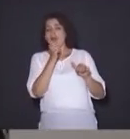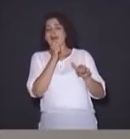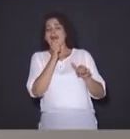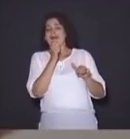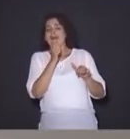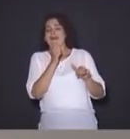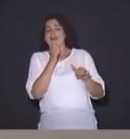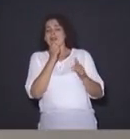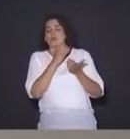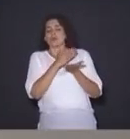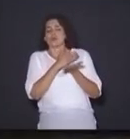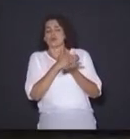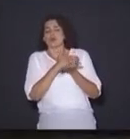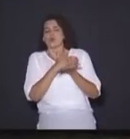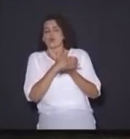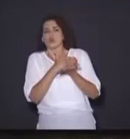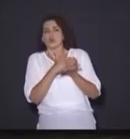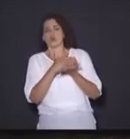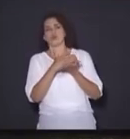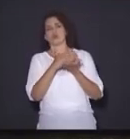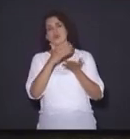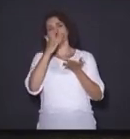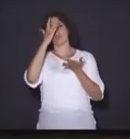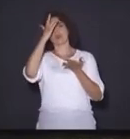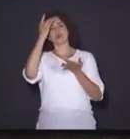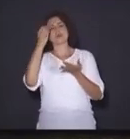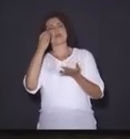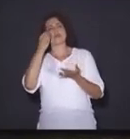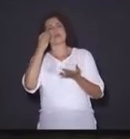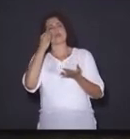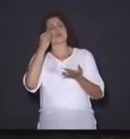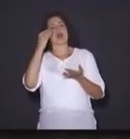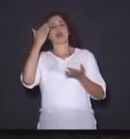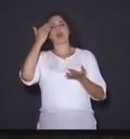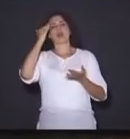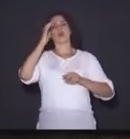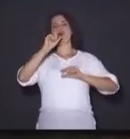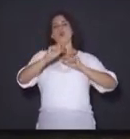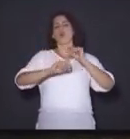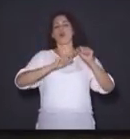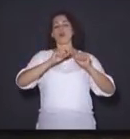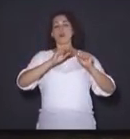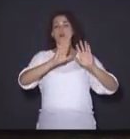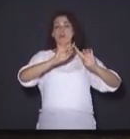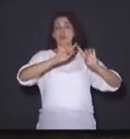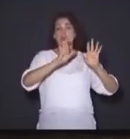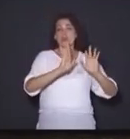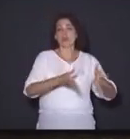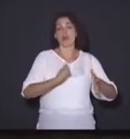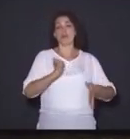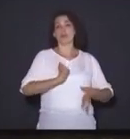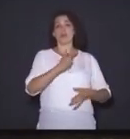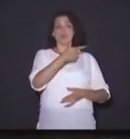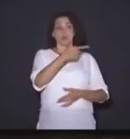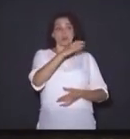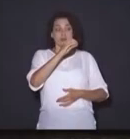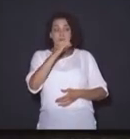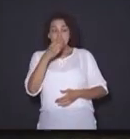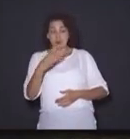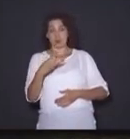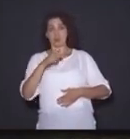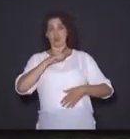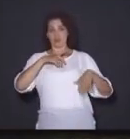ainda as pessoas tentando entender o que é sendo que é algo que existe desde 2003 e tem material pedagógico